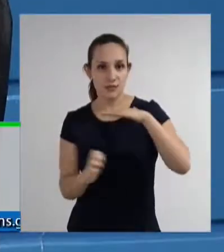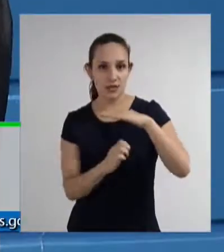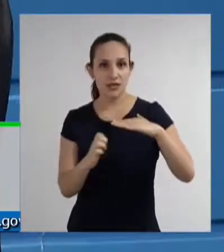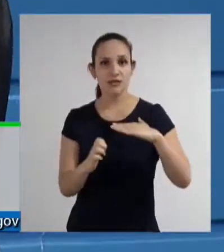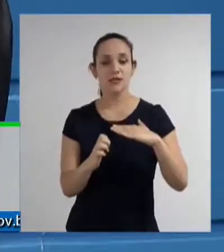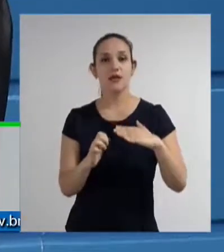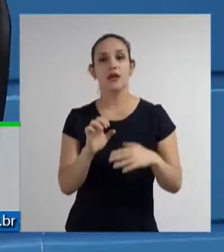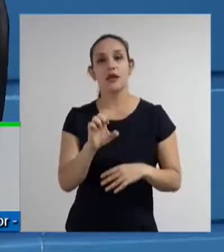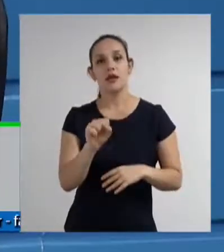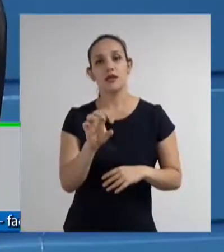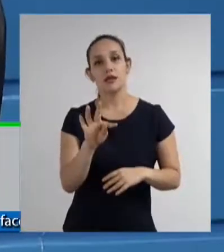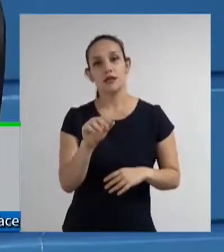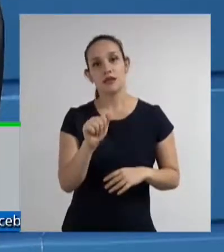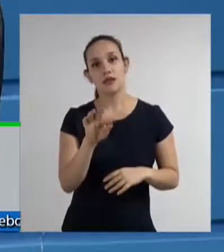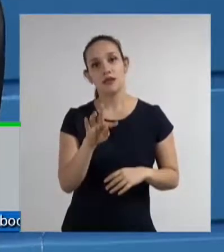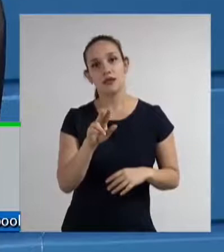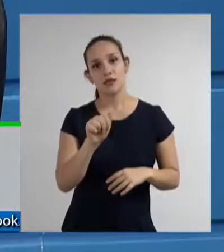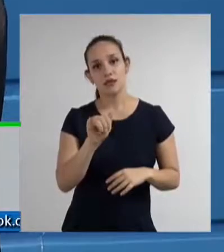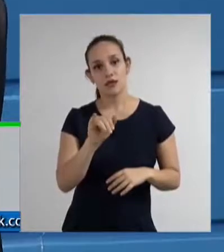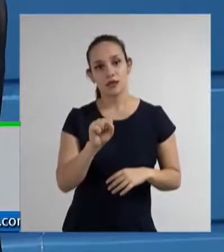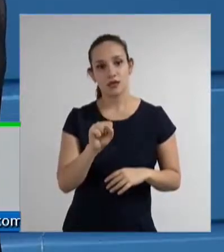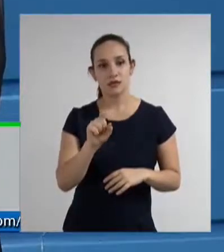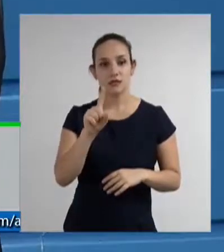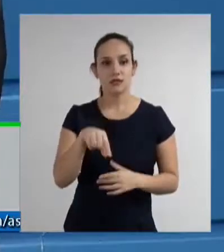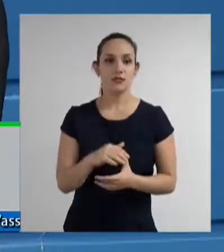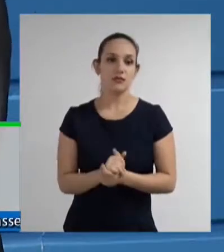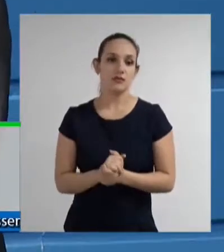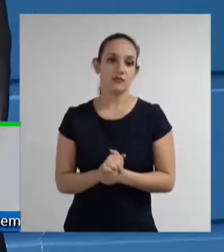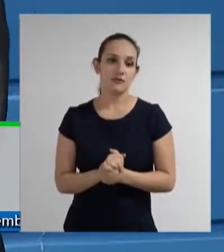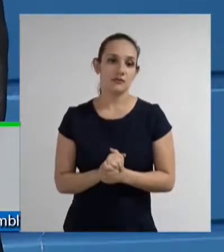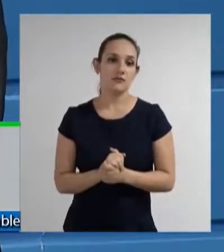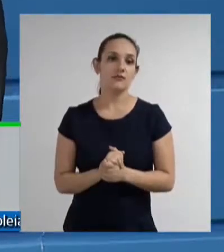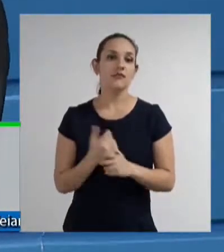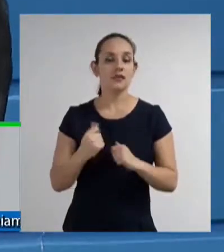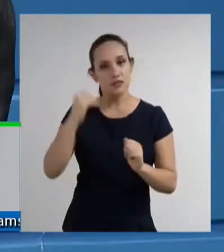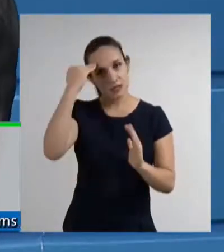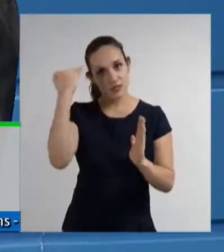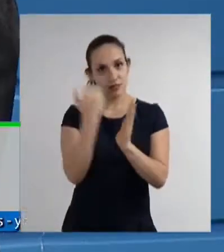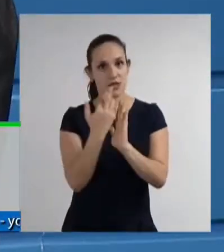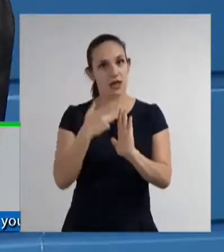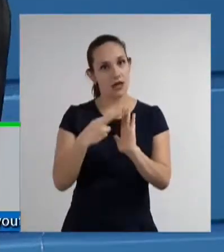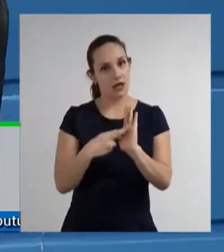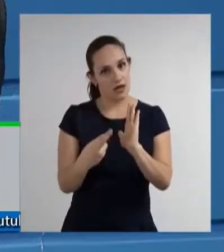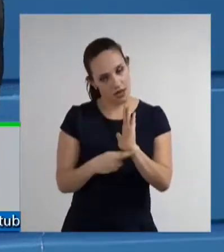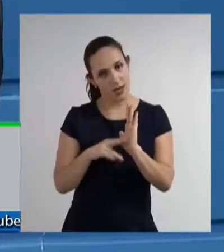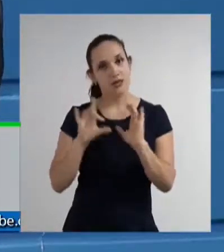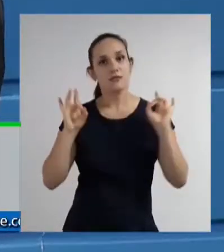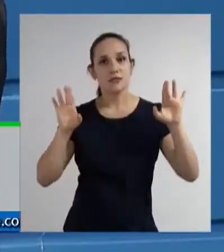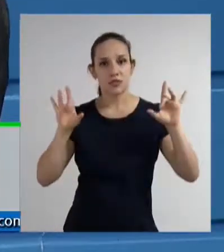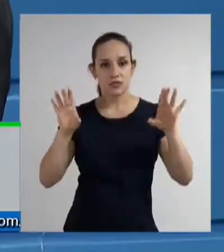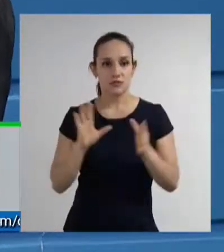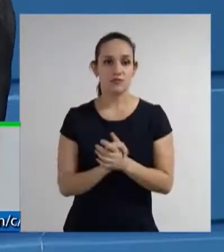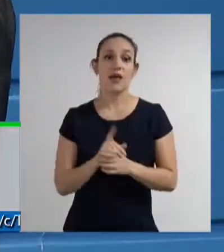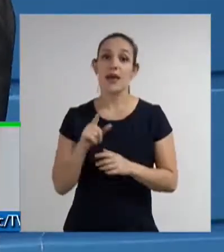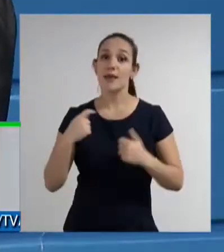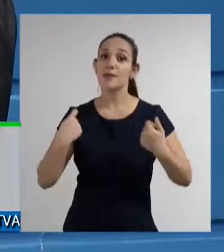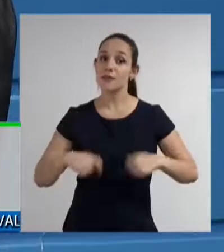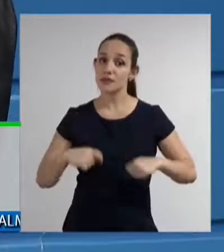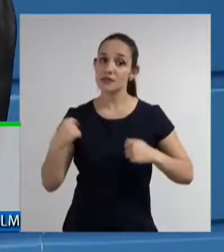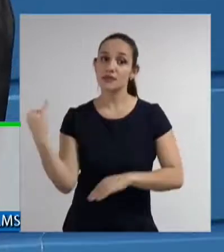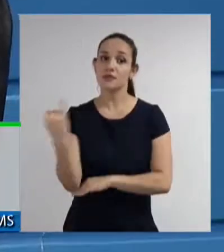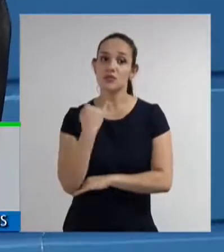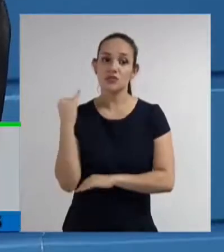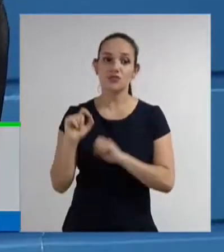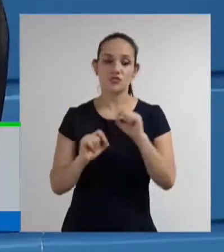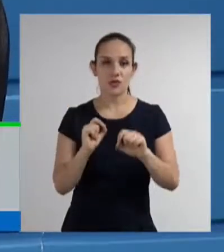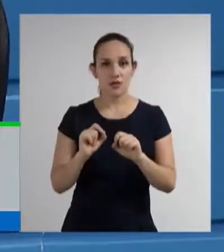dependentes sejam parte durante o período de submissão a este regime especial. Necessário pontuar que a